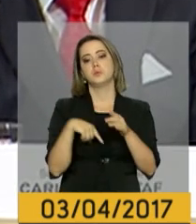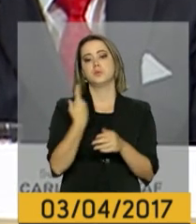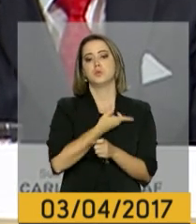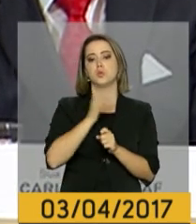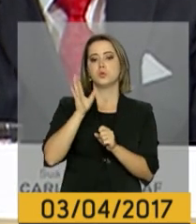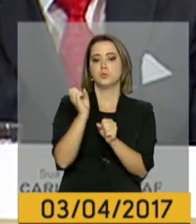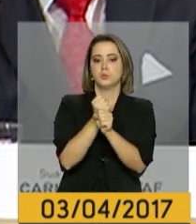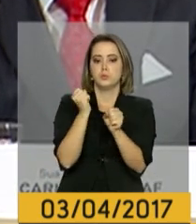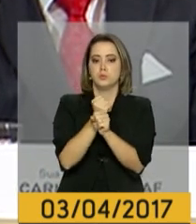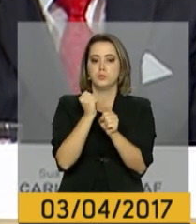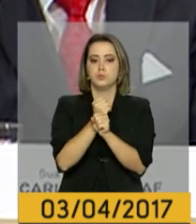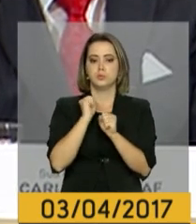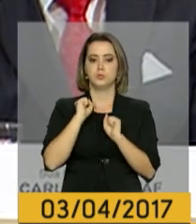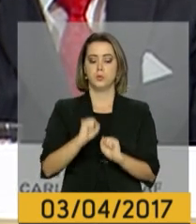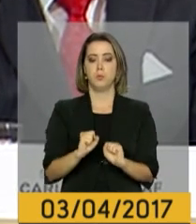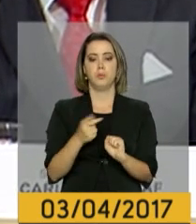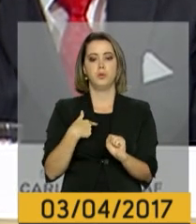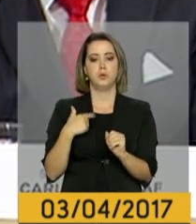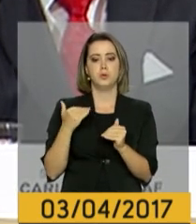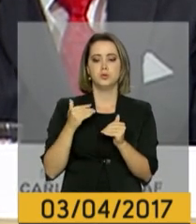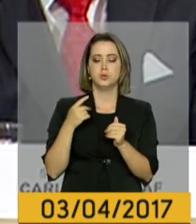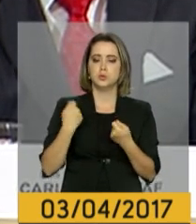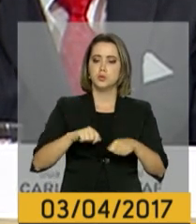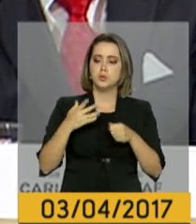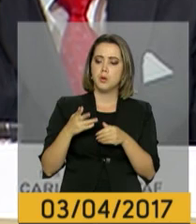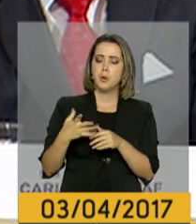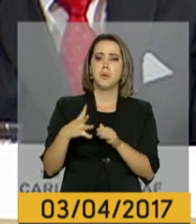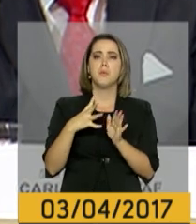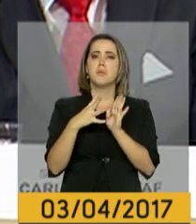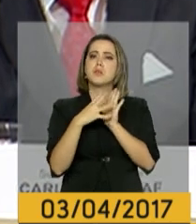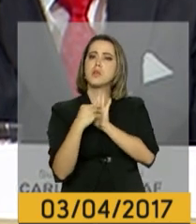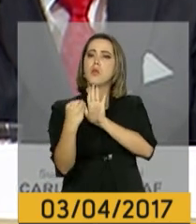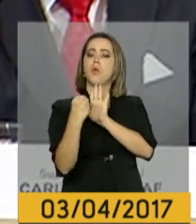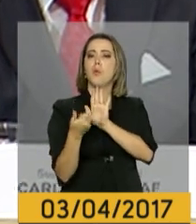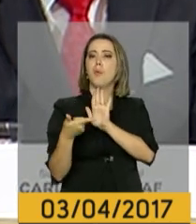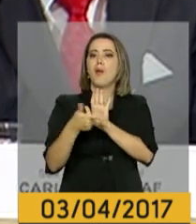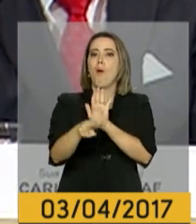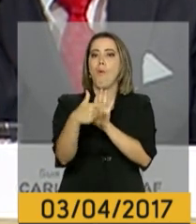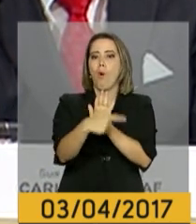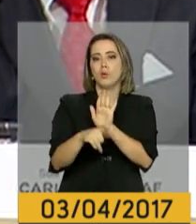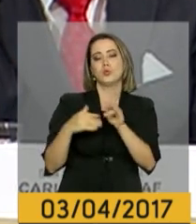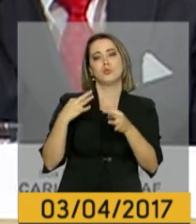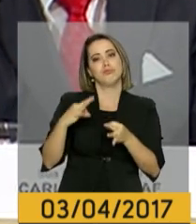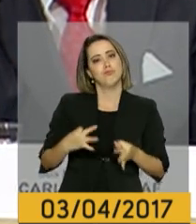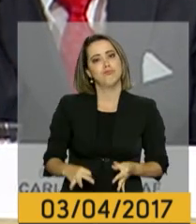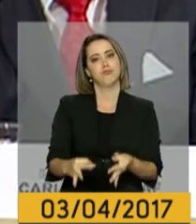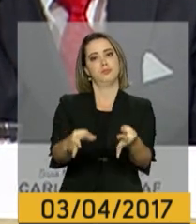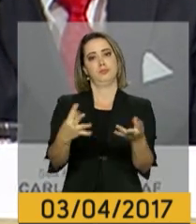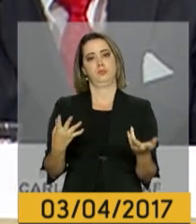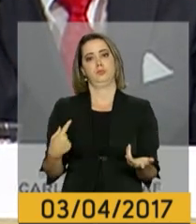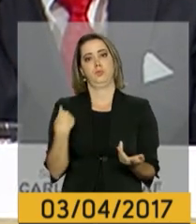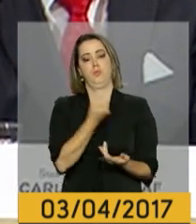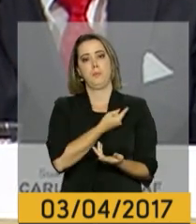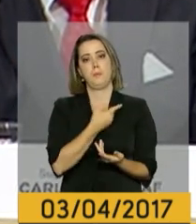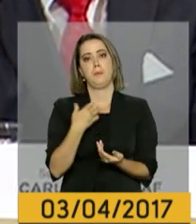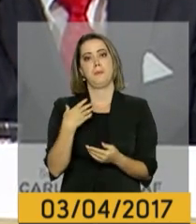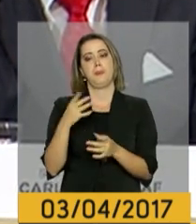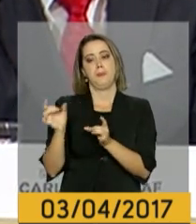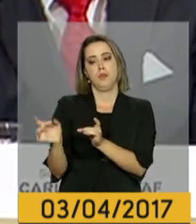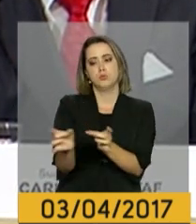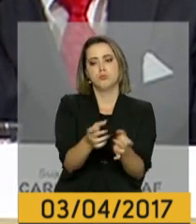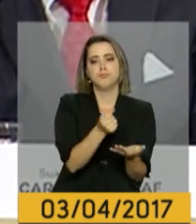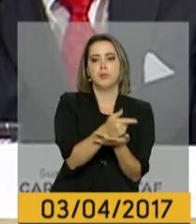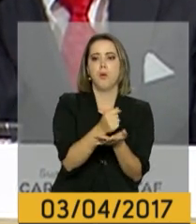construímos pode e deve inspirar novos avanços. Nosso comércio tem espaço para